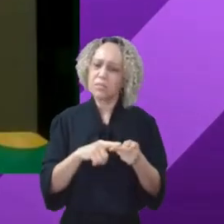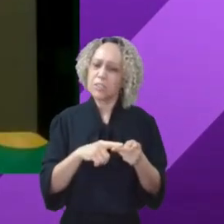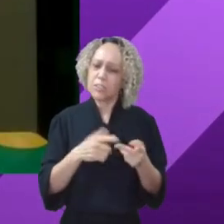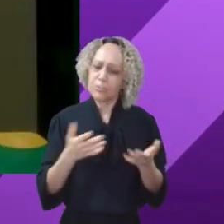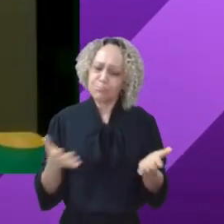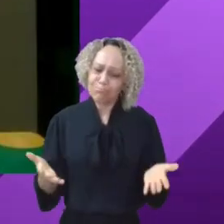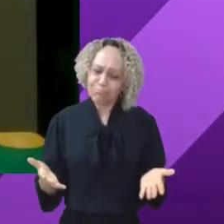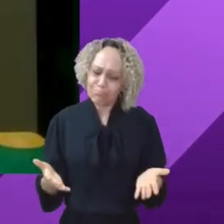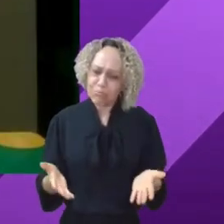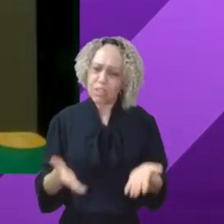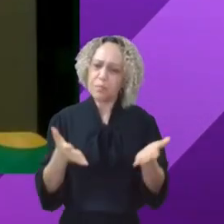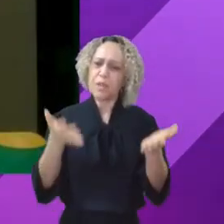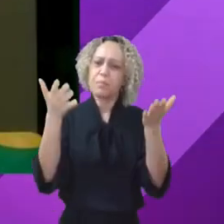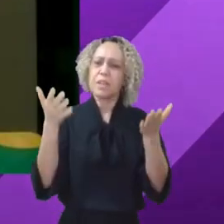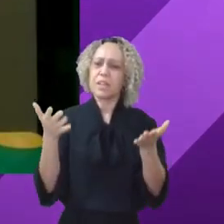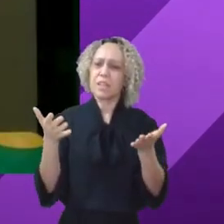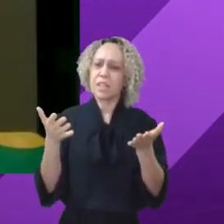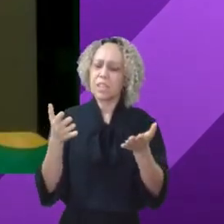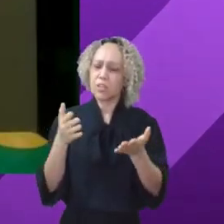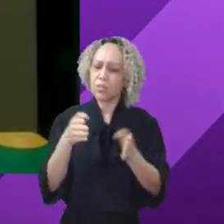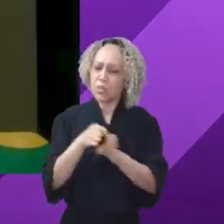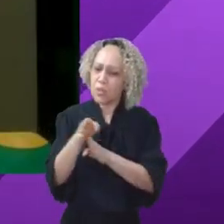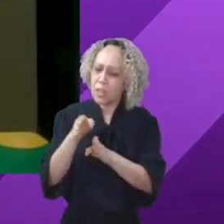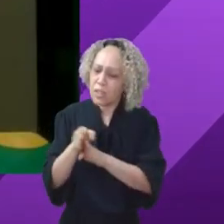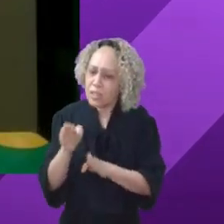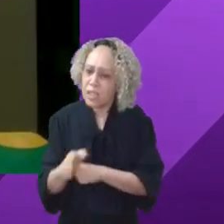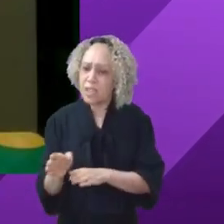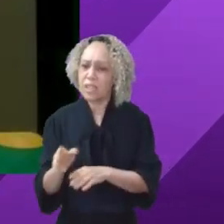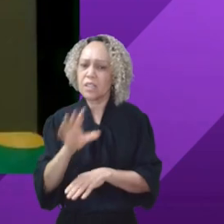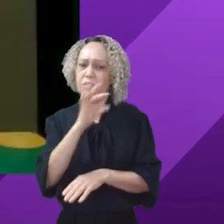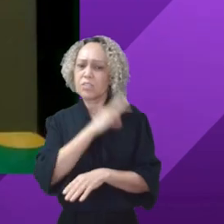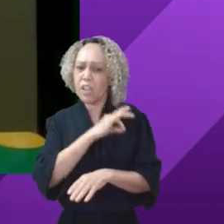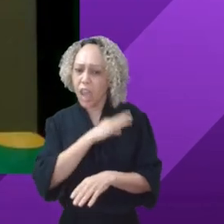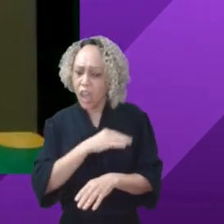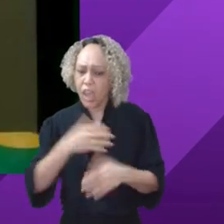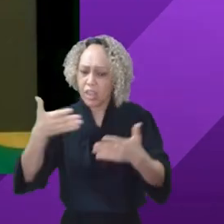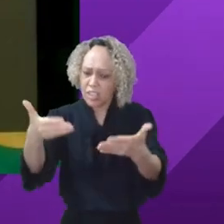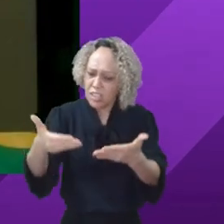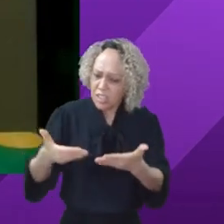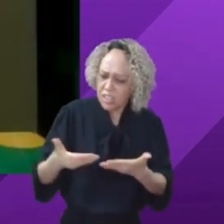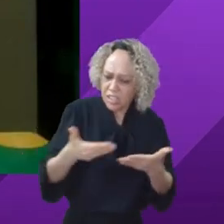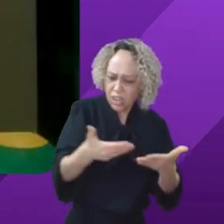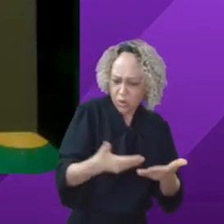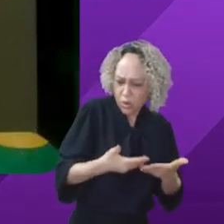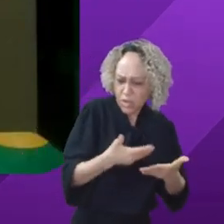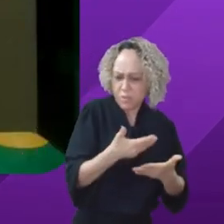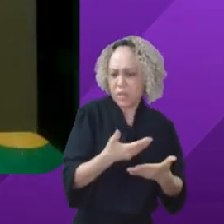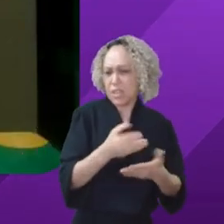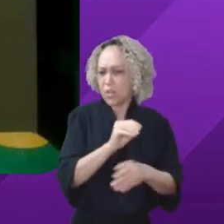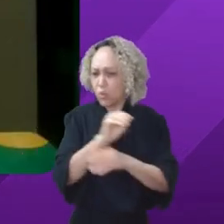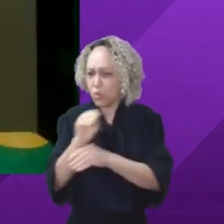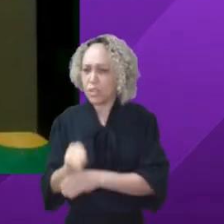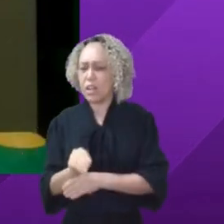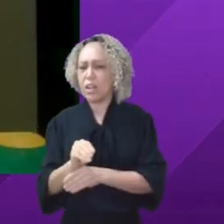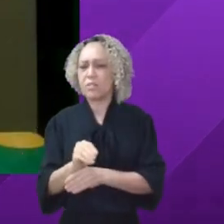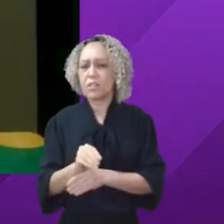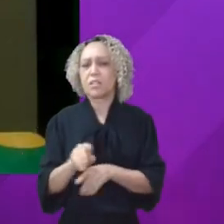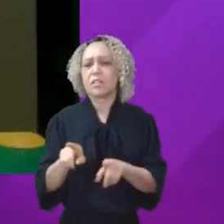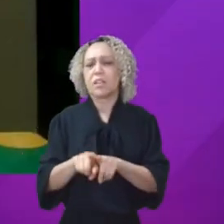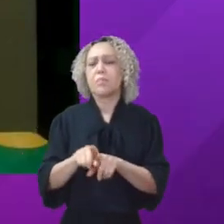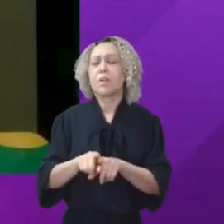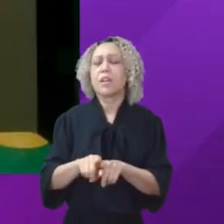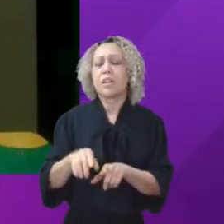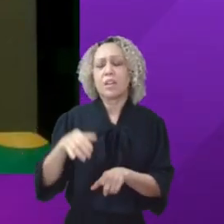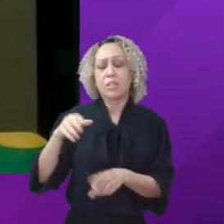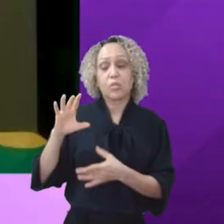de participação, de renda, de acolhimento, né, nas situações de prevenção e